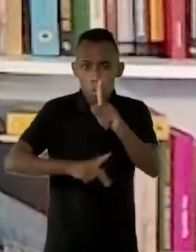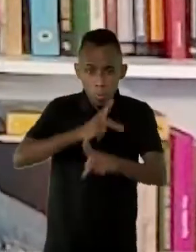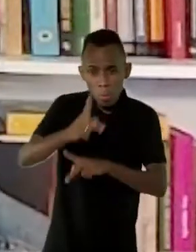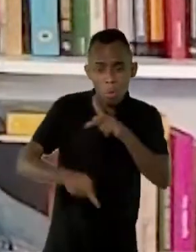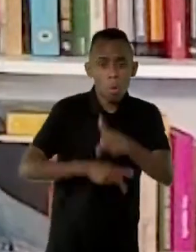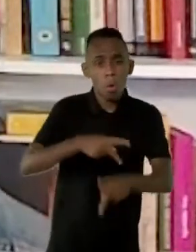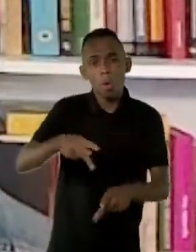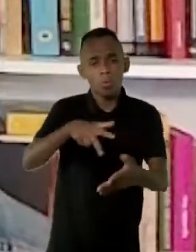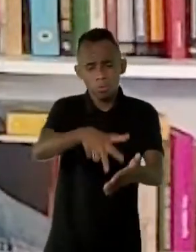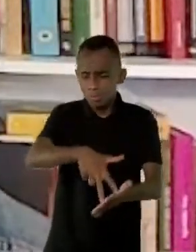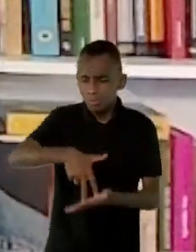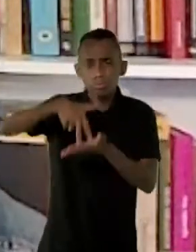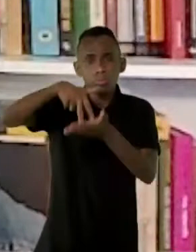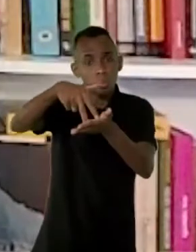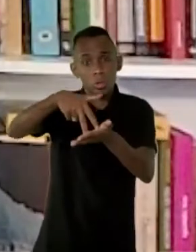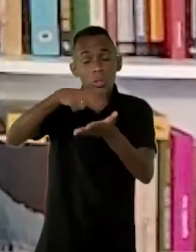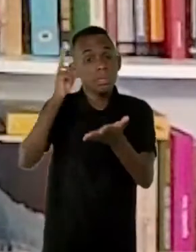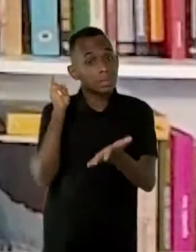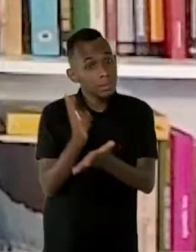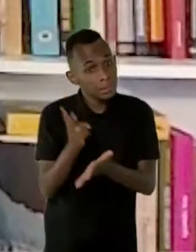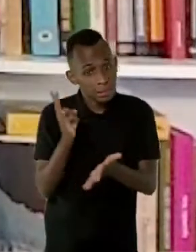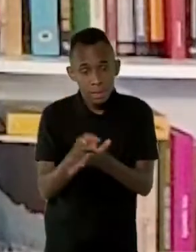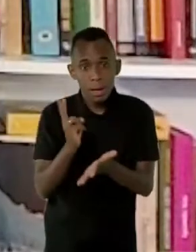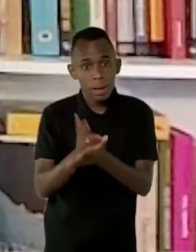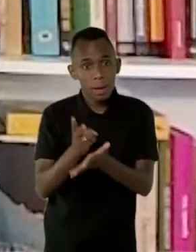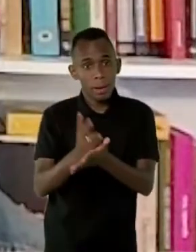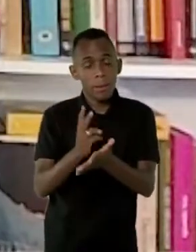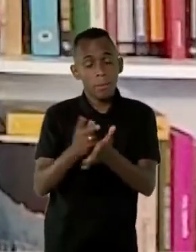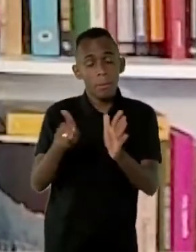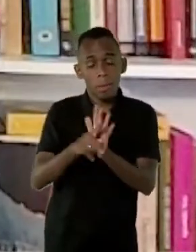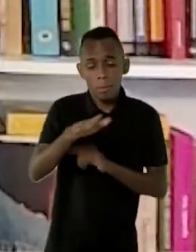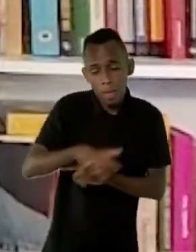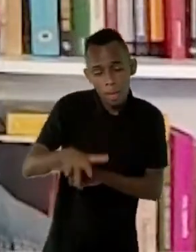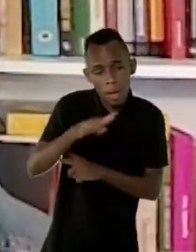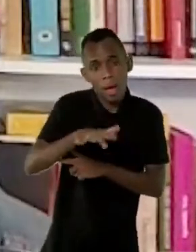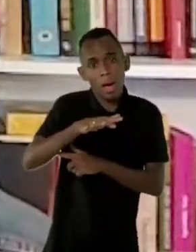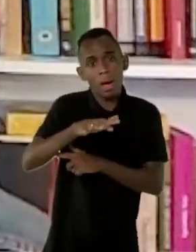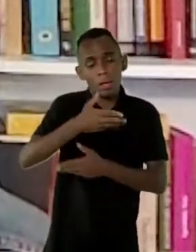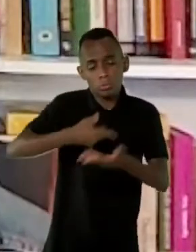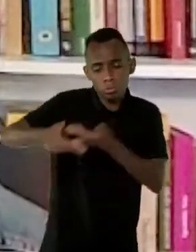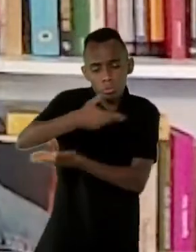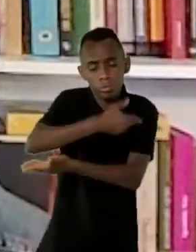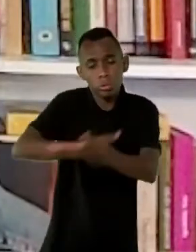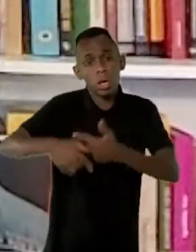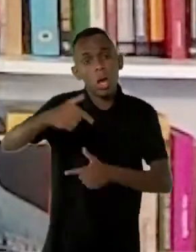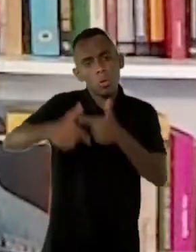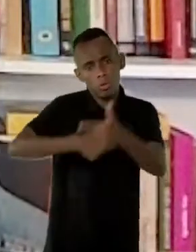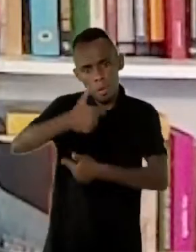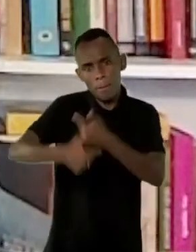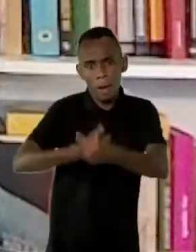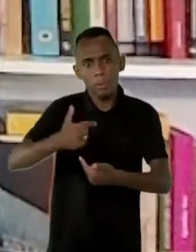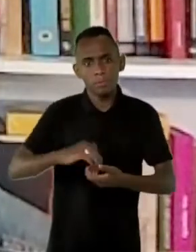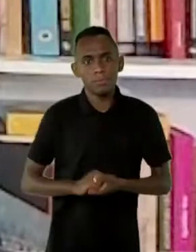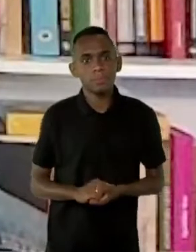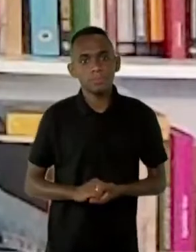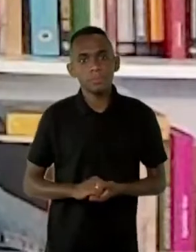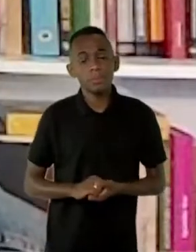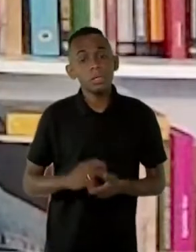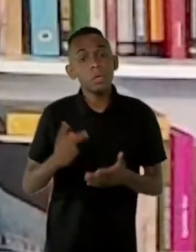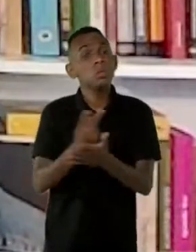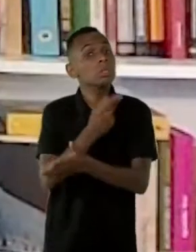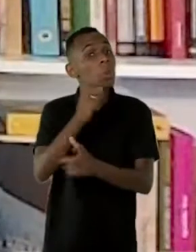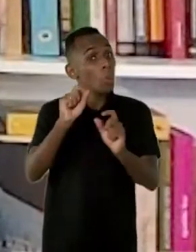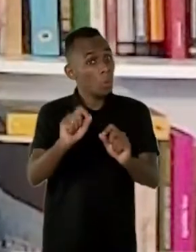né, abertamente sobre algumas coisas com relação trabalhista. Então, assim, o que isso